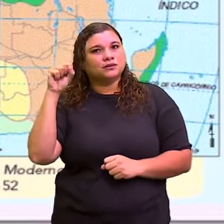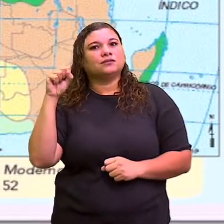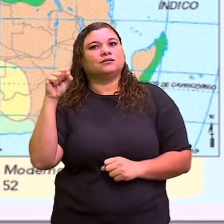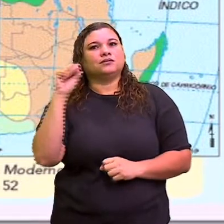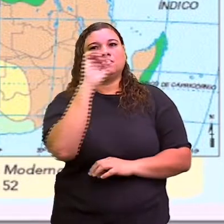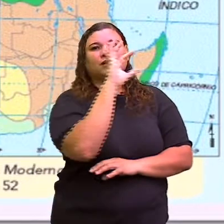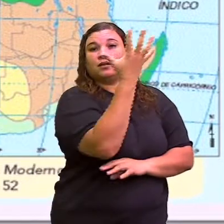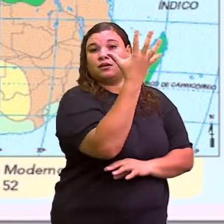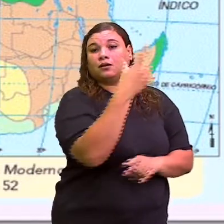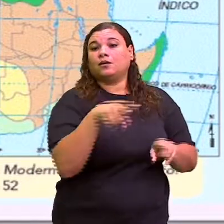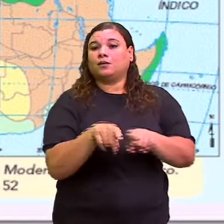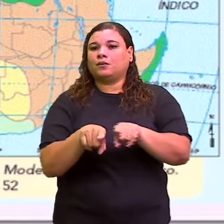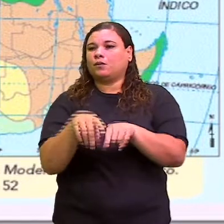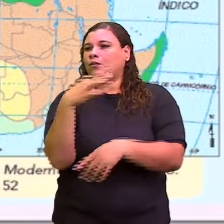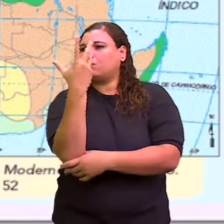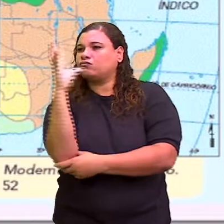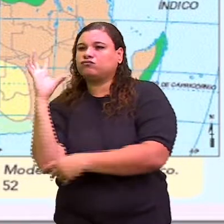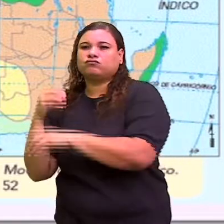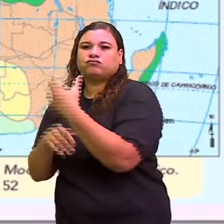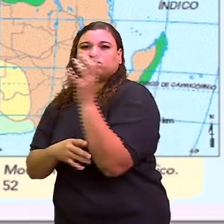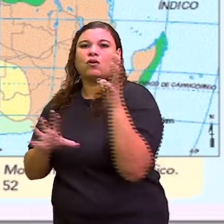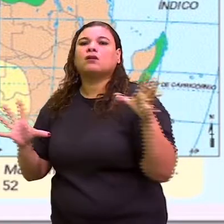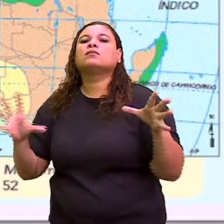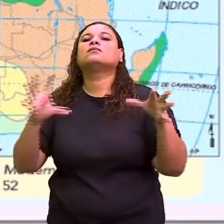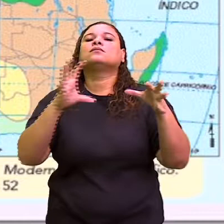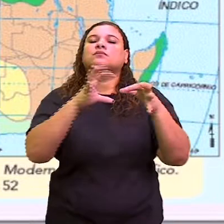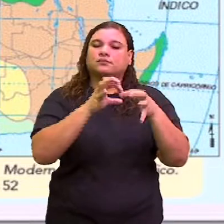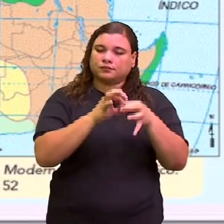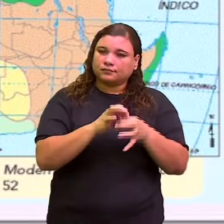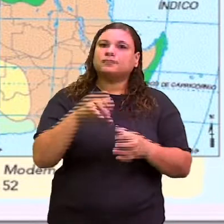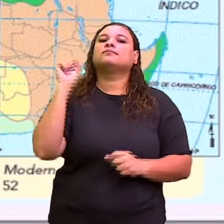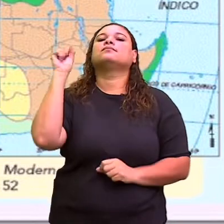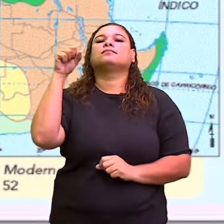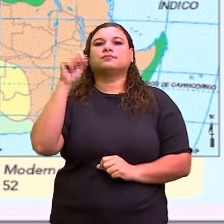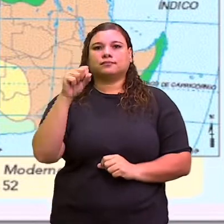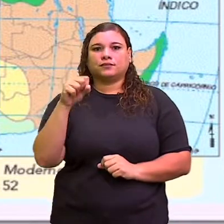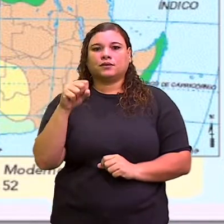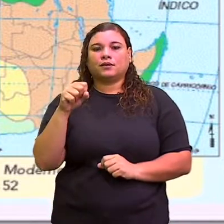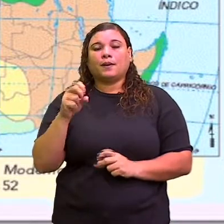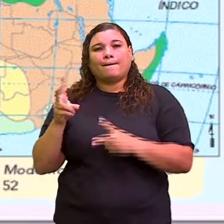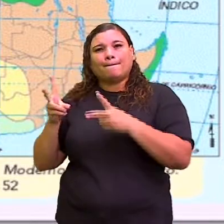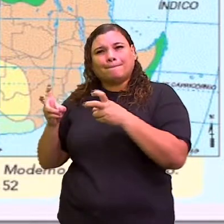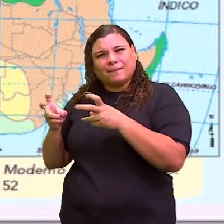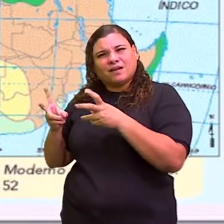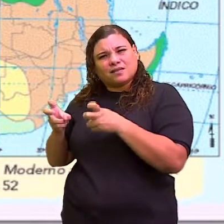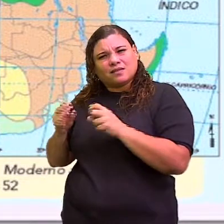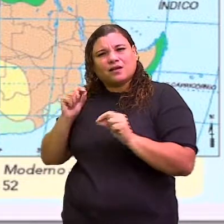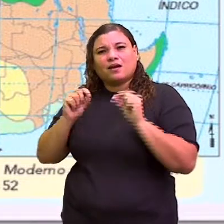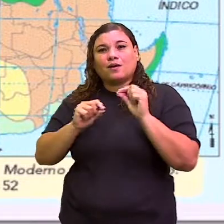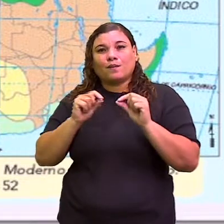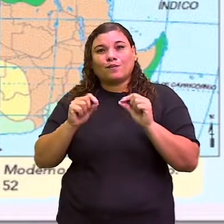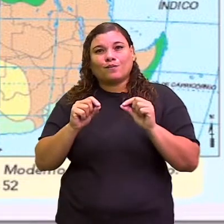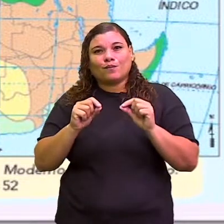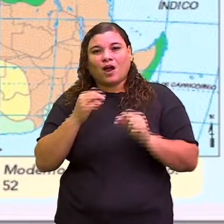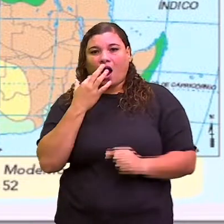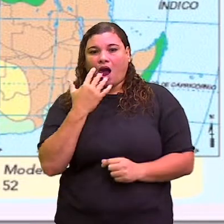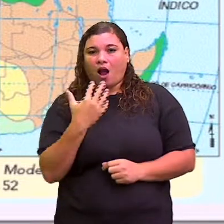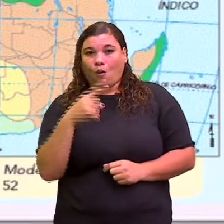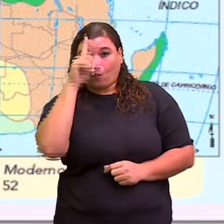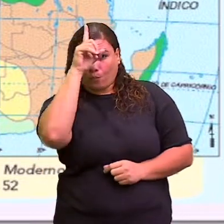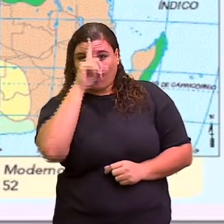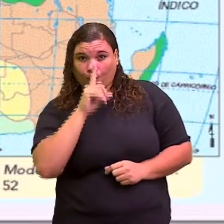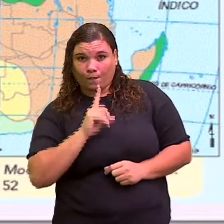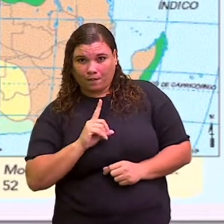temos deserto, observem aí essa faixa amarela. Nós temos